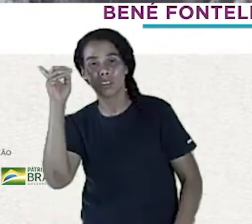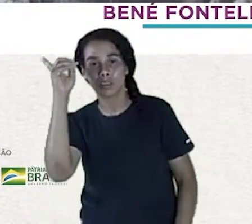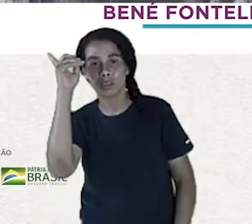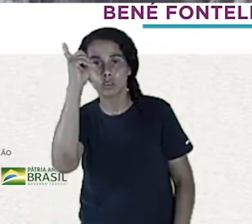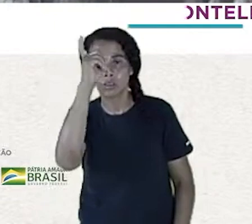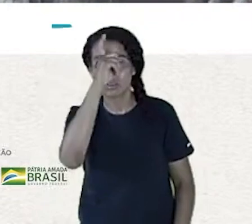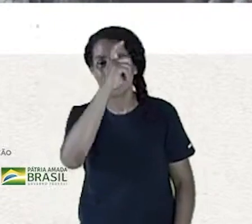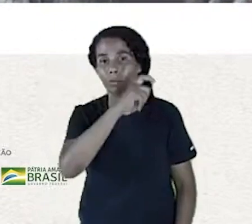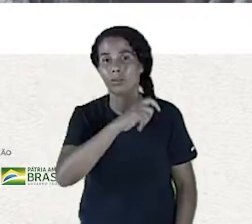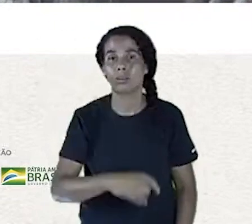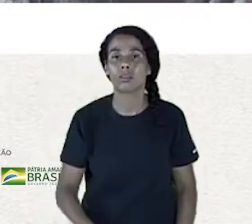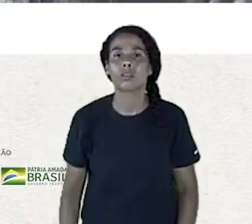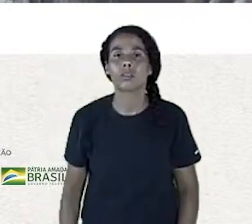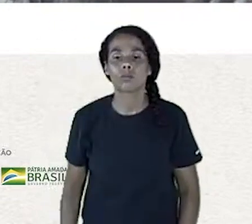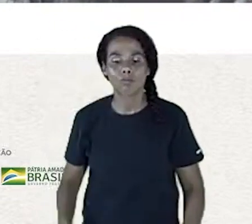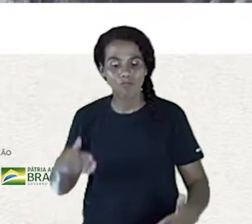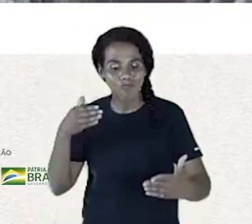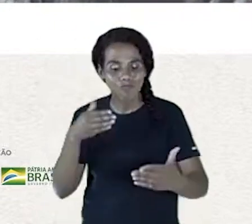obscurecido ou